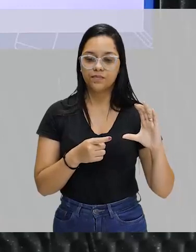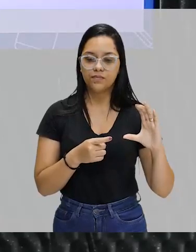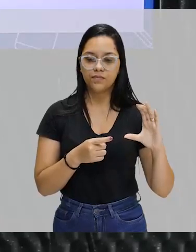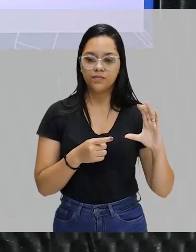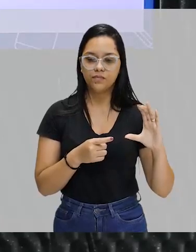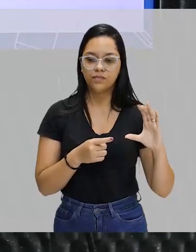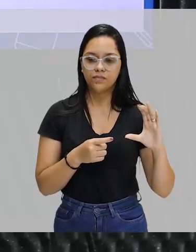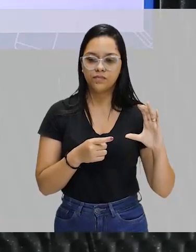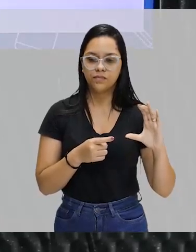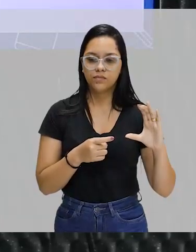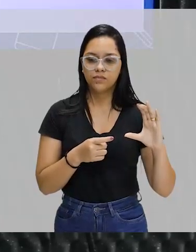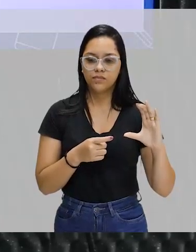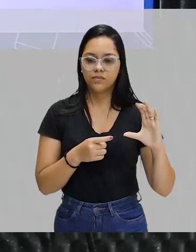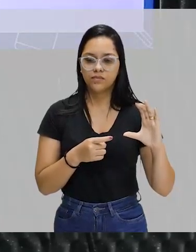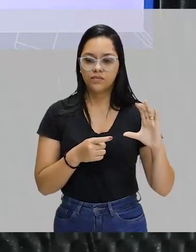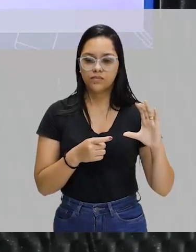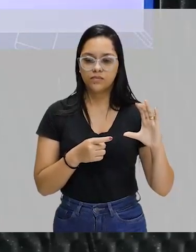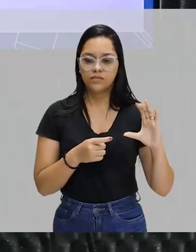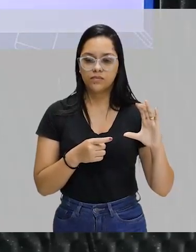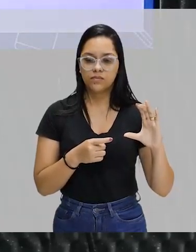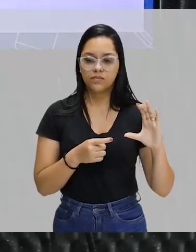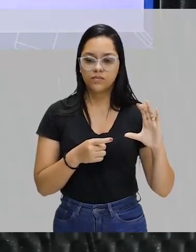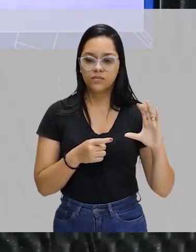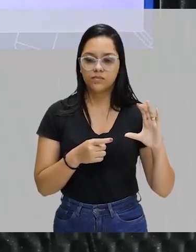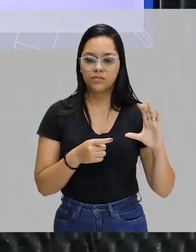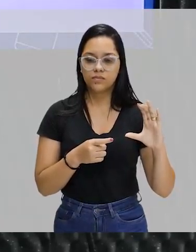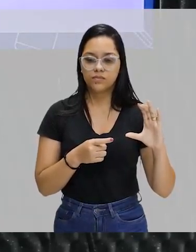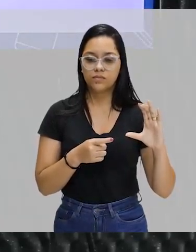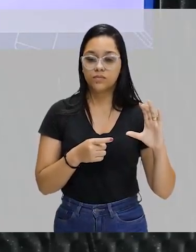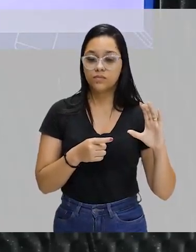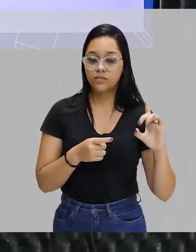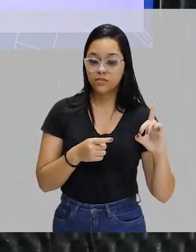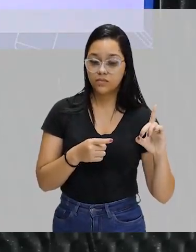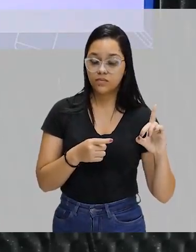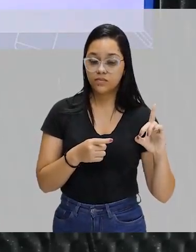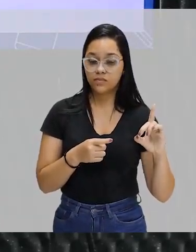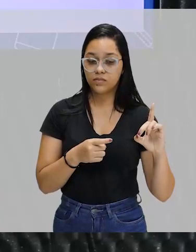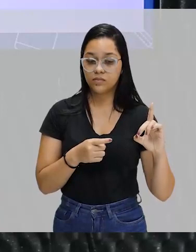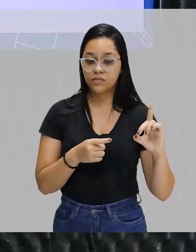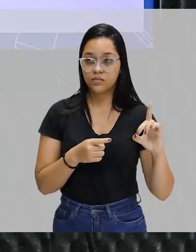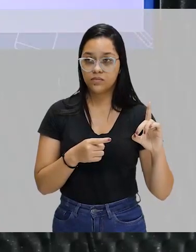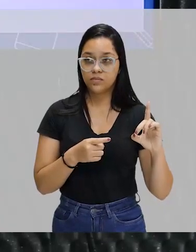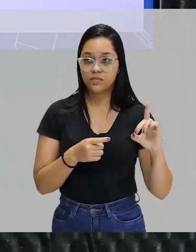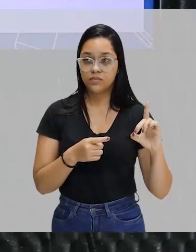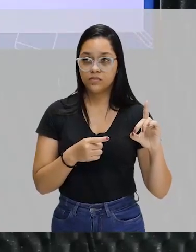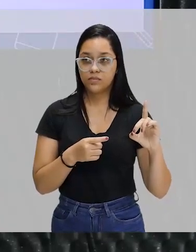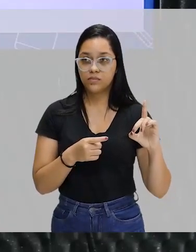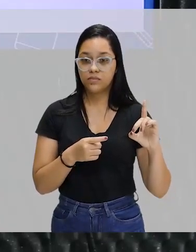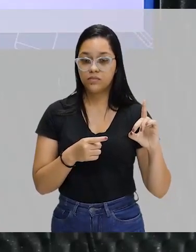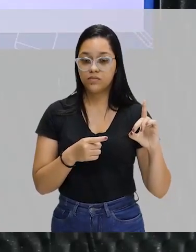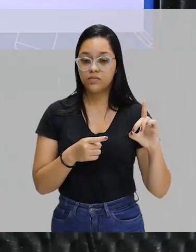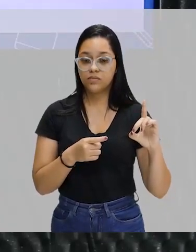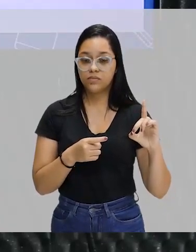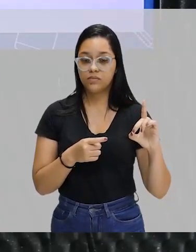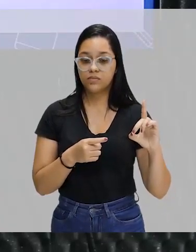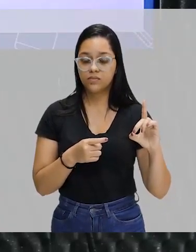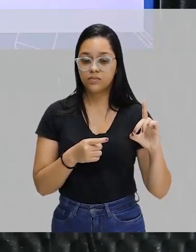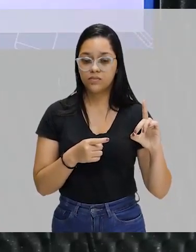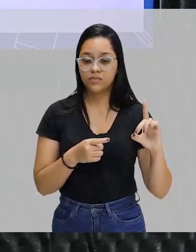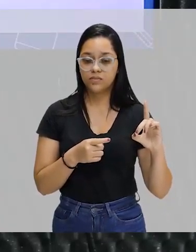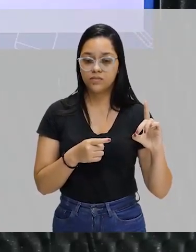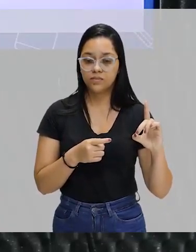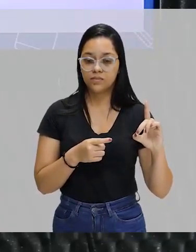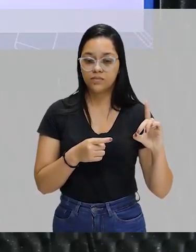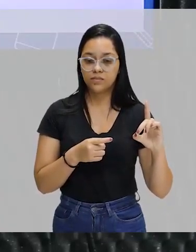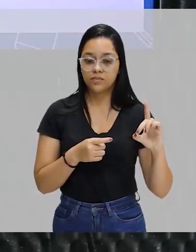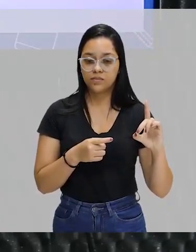C, degradado, suster e proscrição. Letra D, degradado,